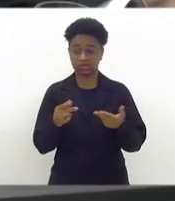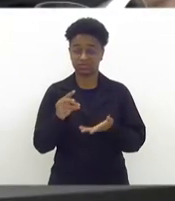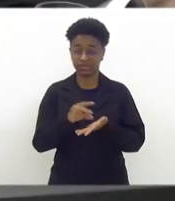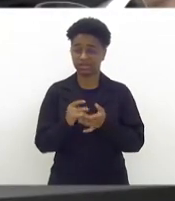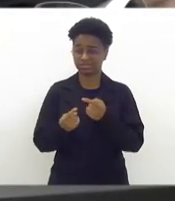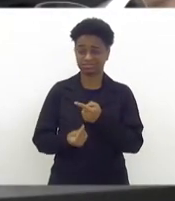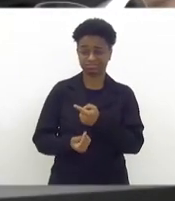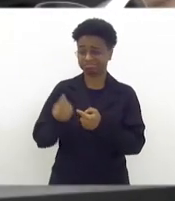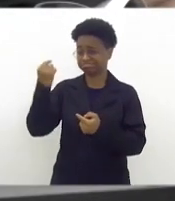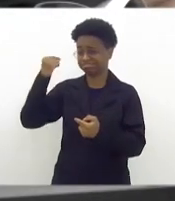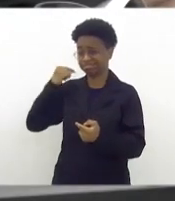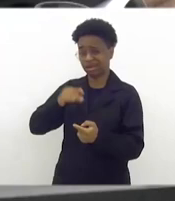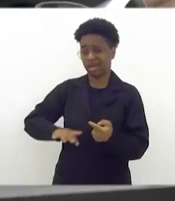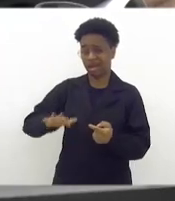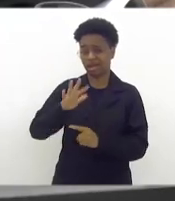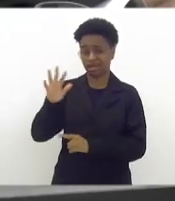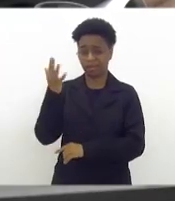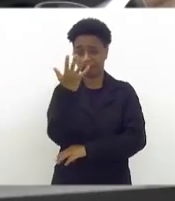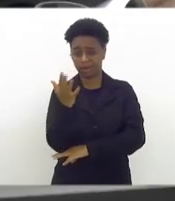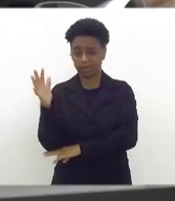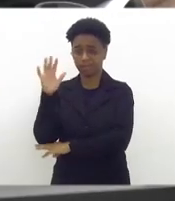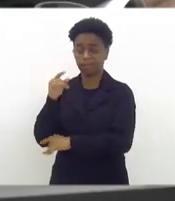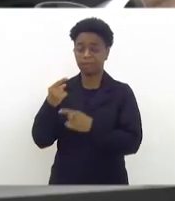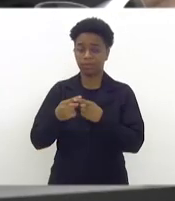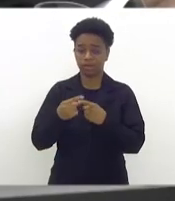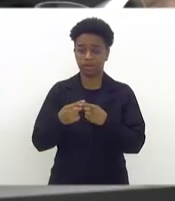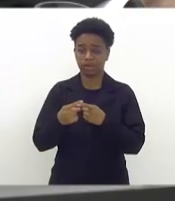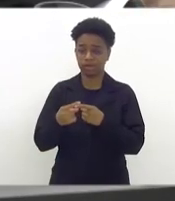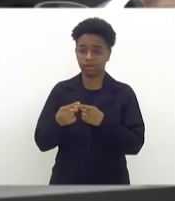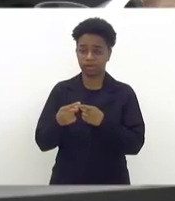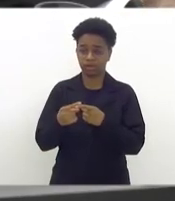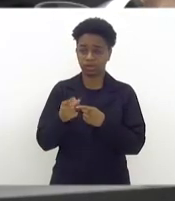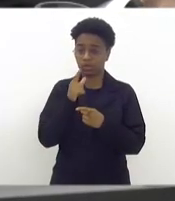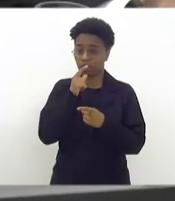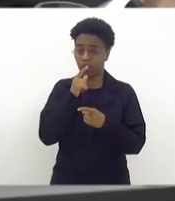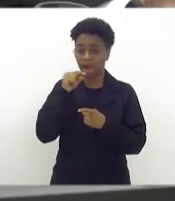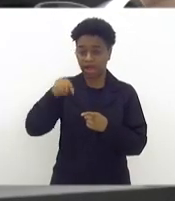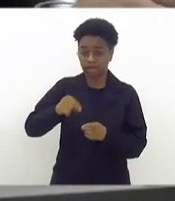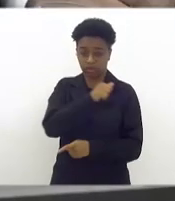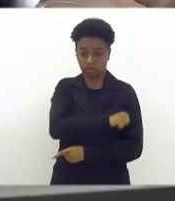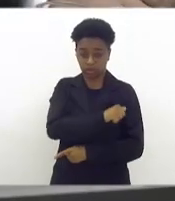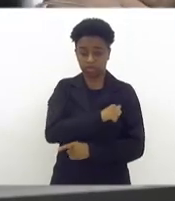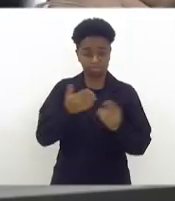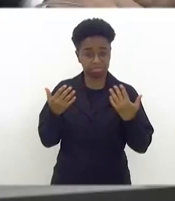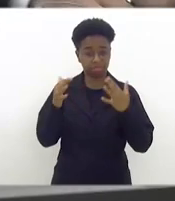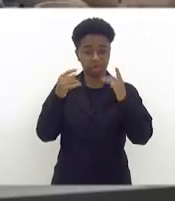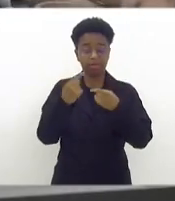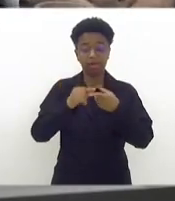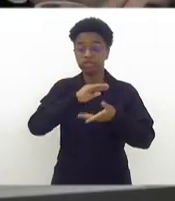retrocesso ambiental, né, o Rio está sendo saudado por todos porque tirou 11 bilhões de sacolas plásticas do meio